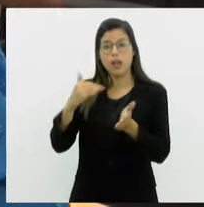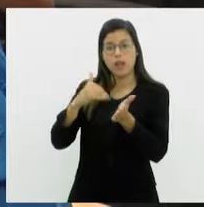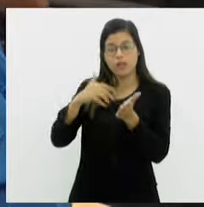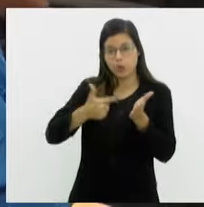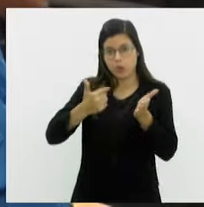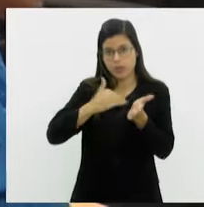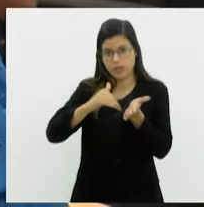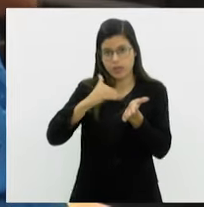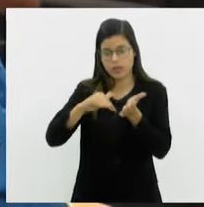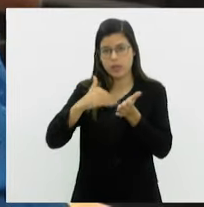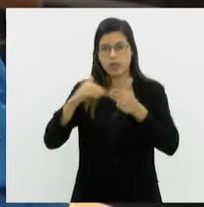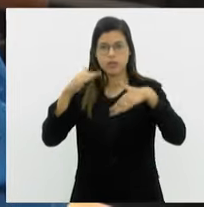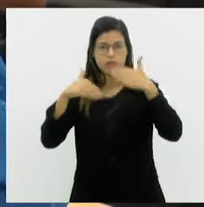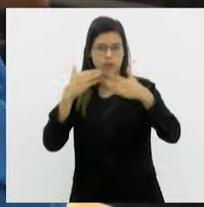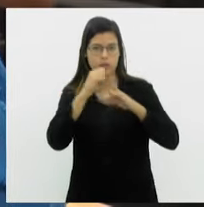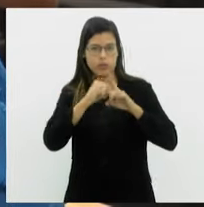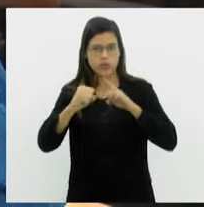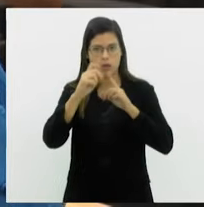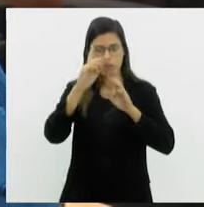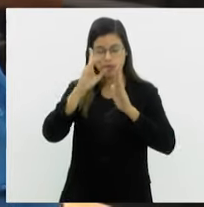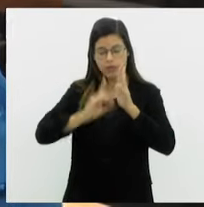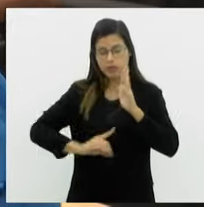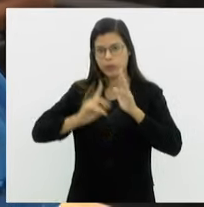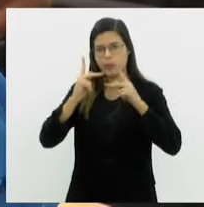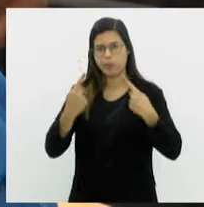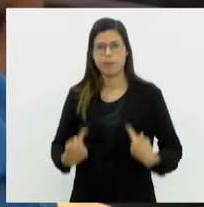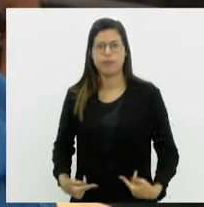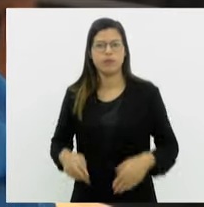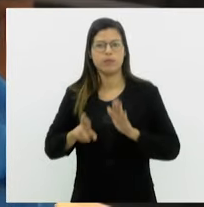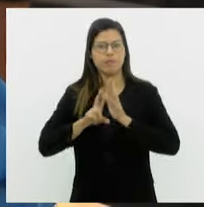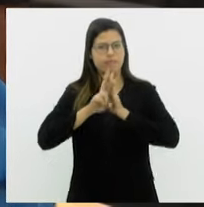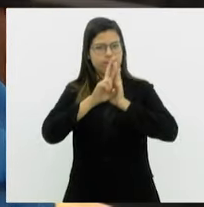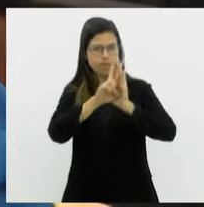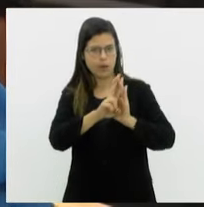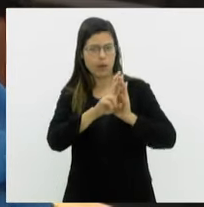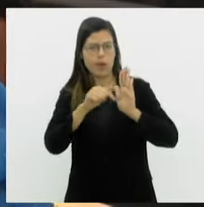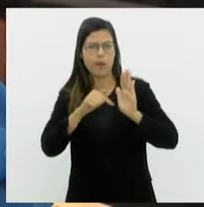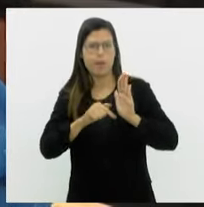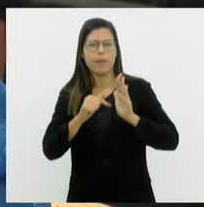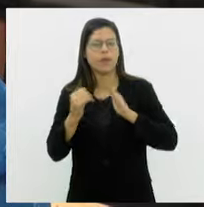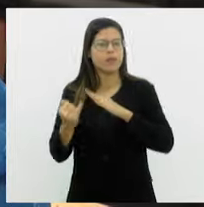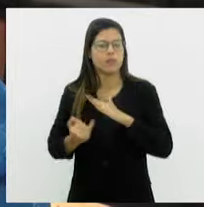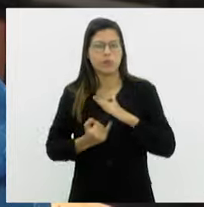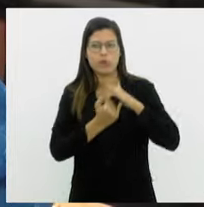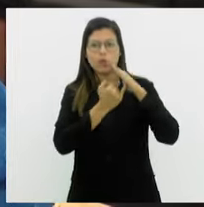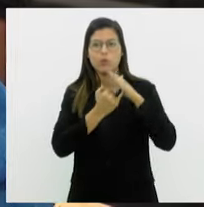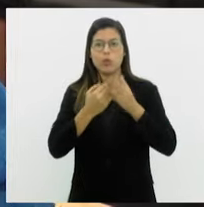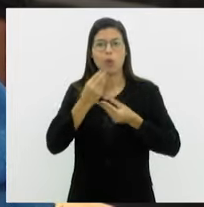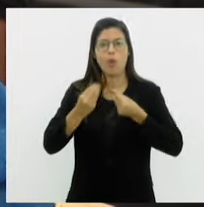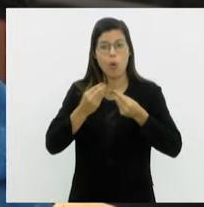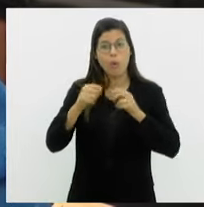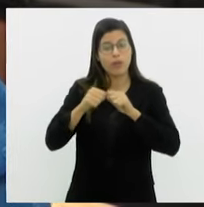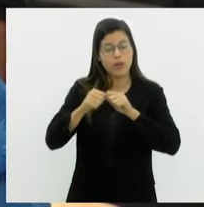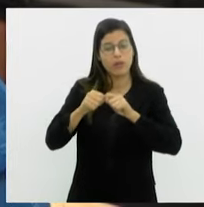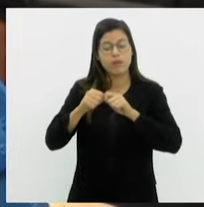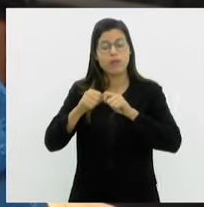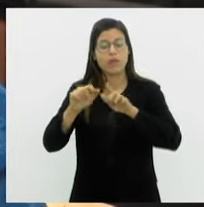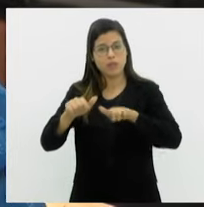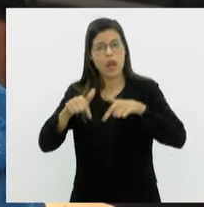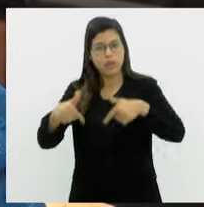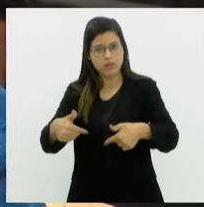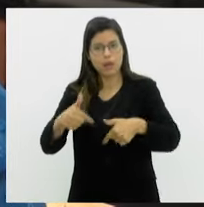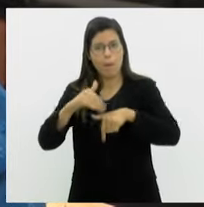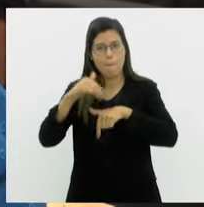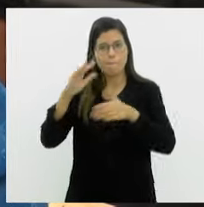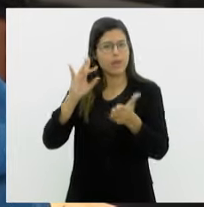de Desenvolvimento Social e Direitos Humanos, que representa o órgão apontado pelos estudos como o que vem implementando ações mais efetivas